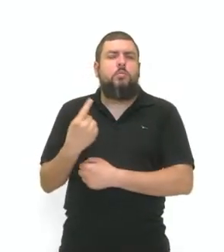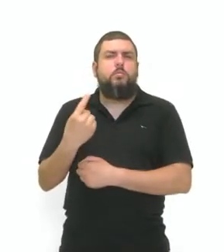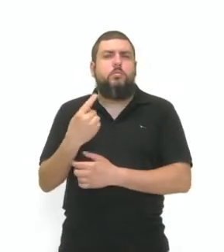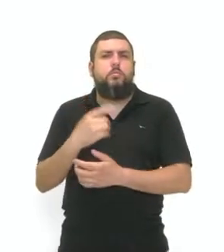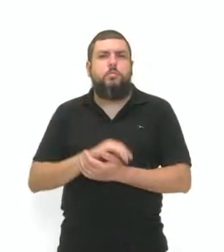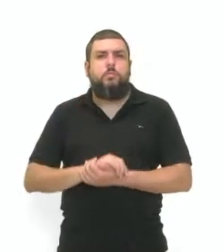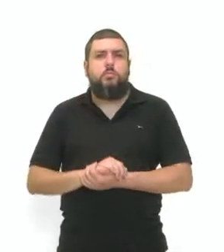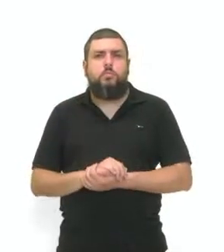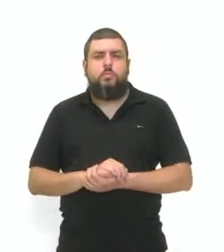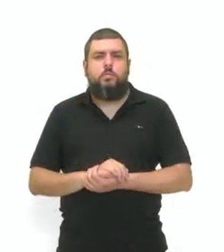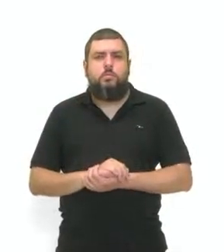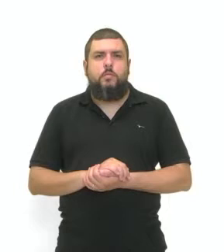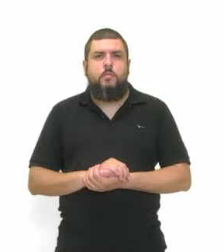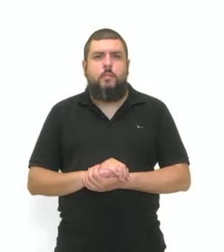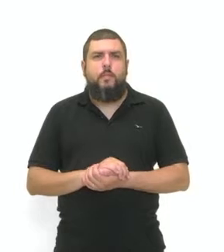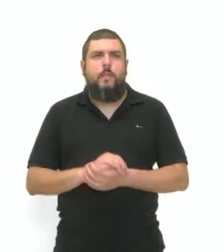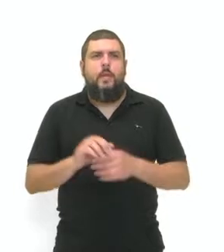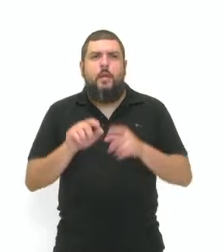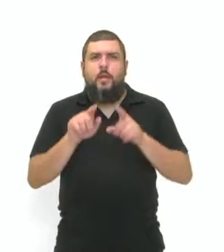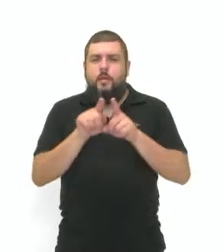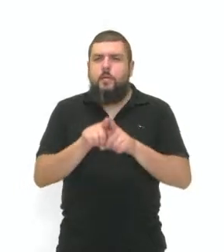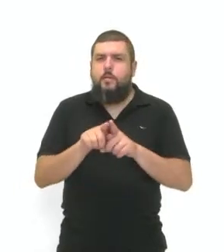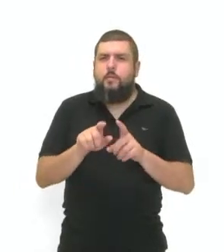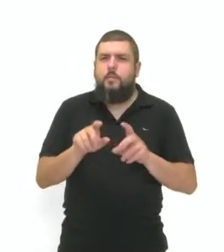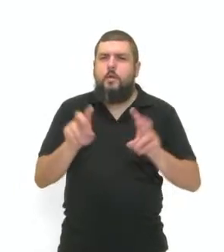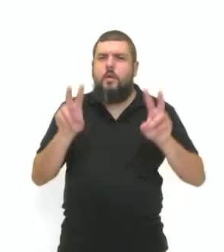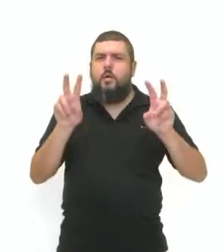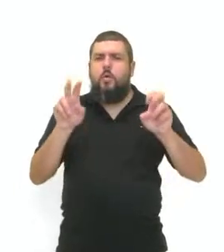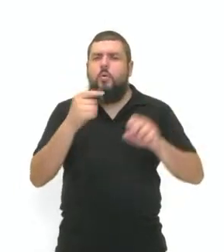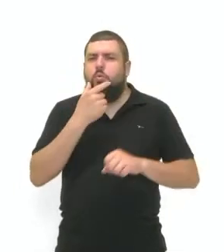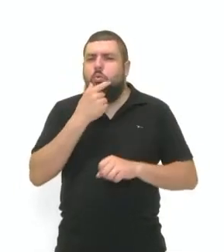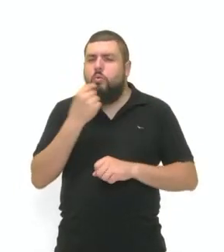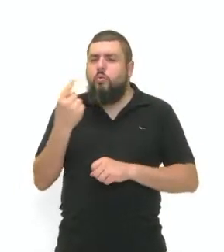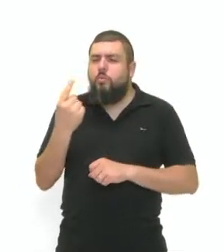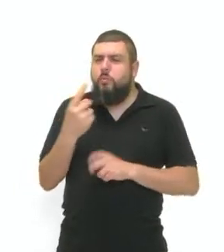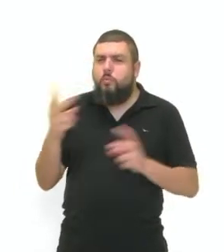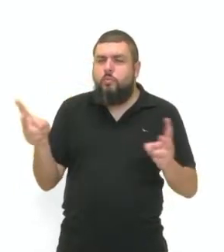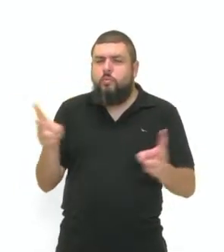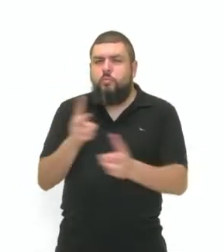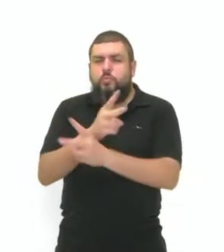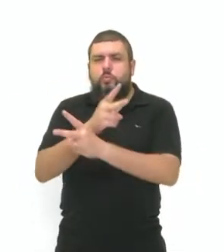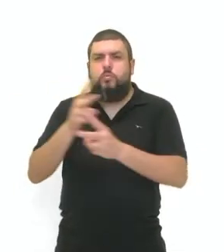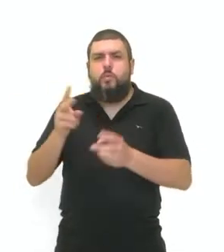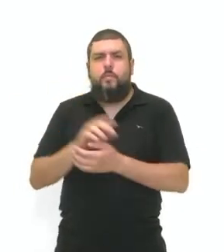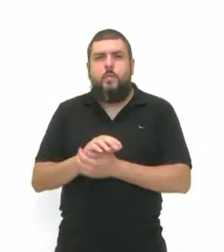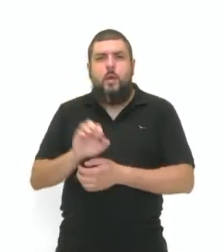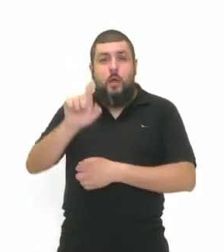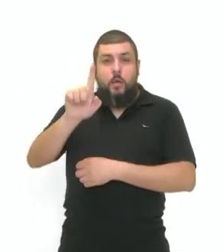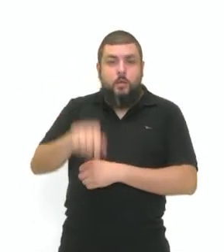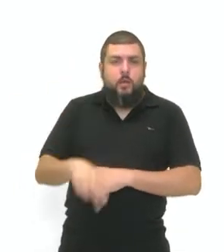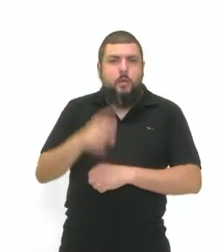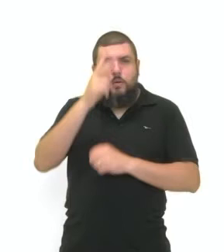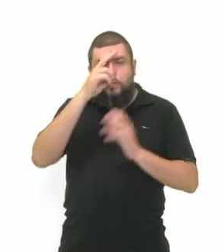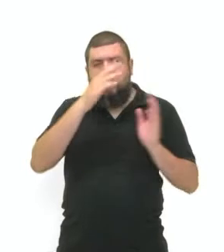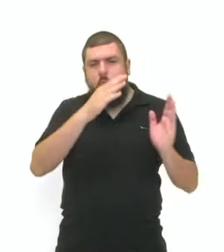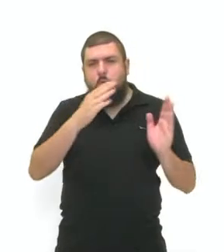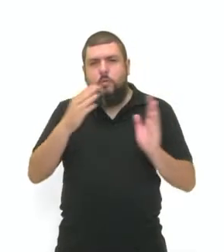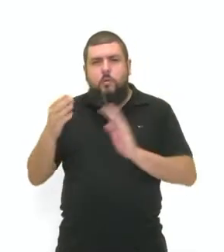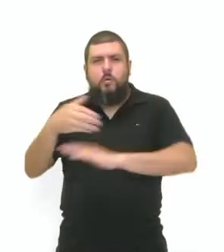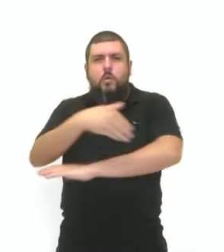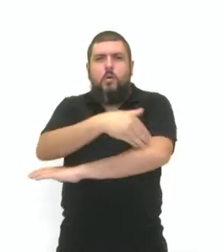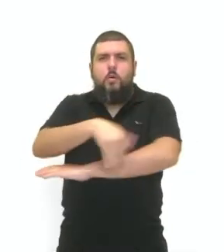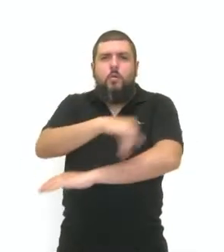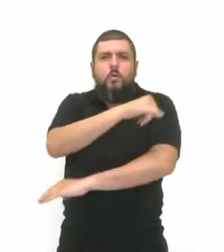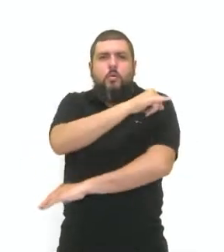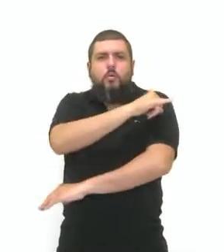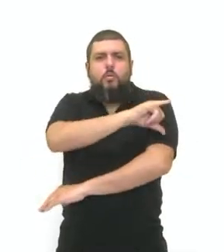Um Homenzinho na Ventania, o cronista acompanha a errância de um homem nas ruas do Rio de Janeiro, tomado por um